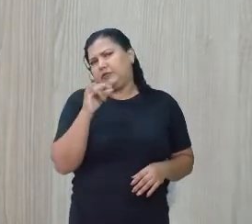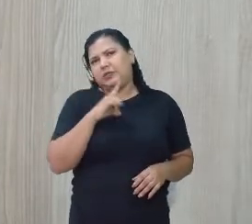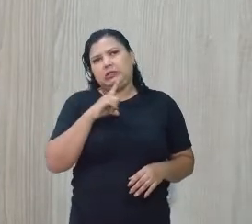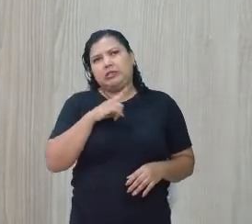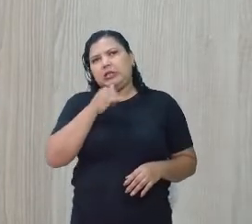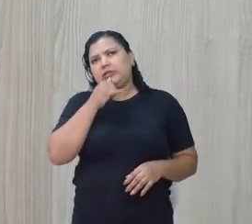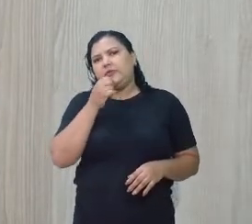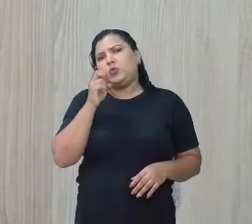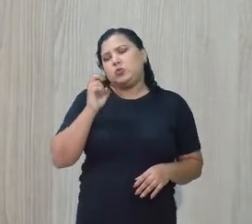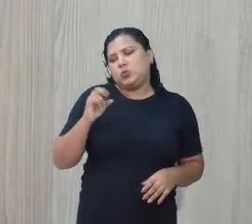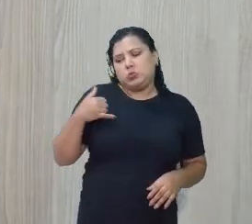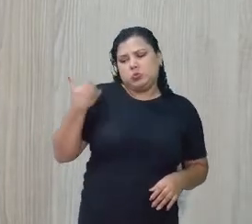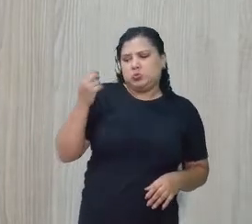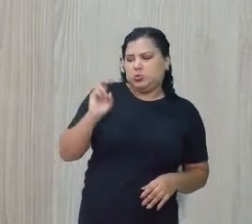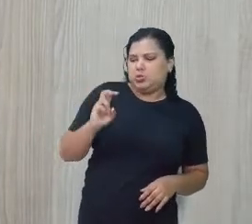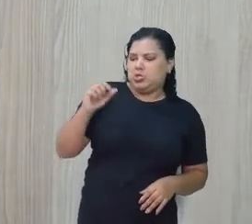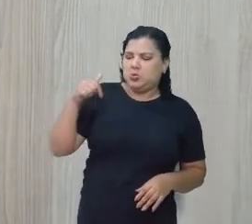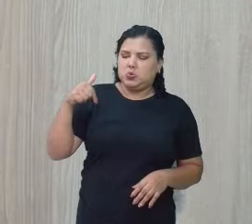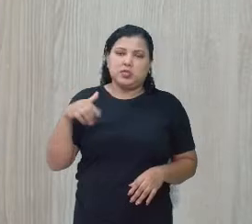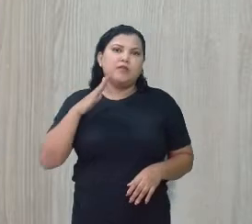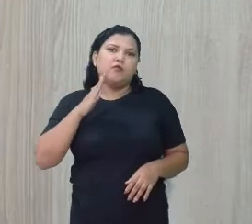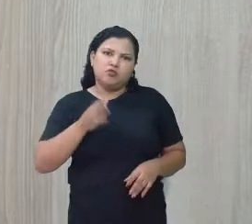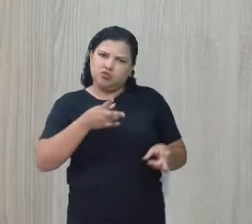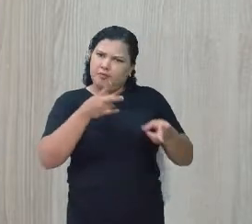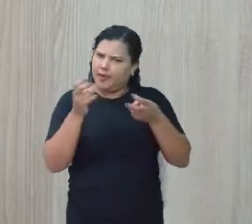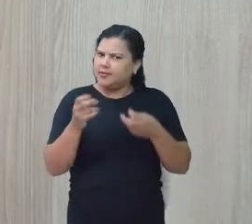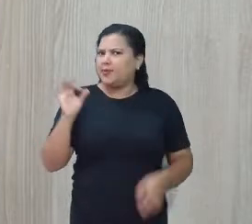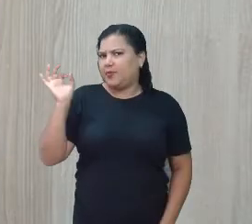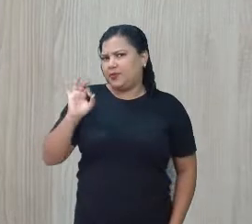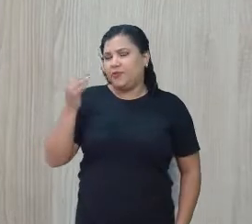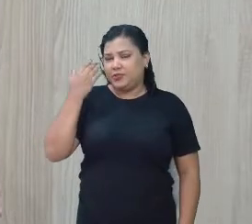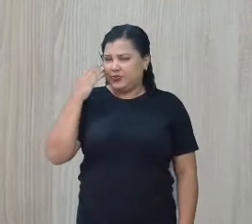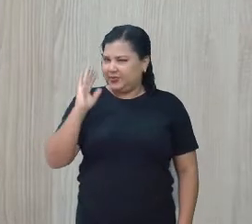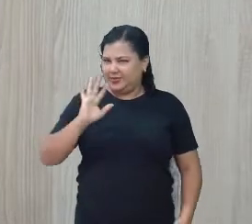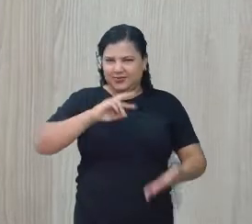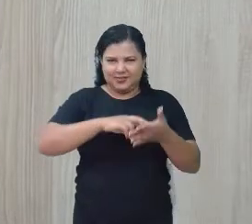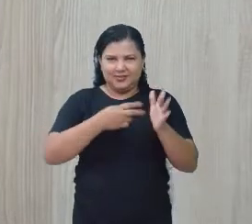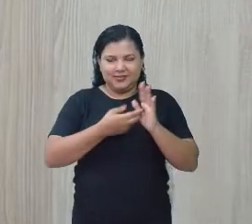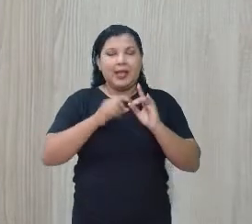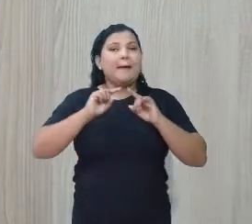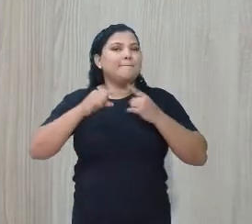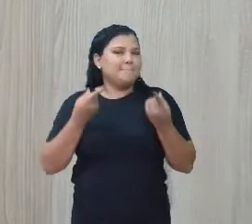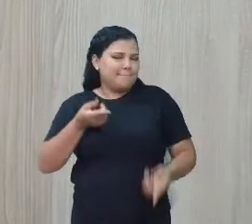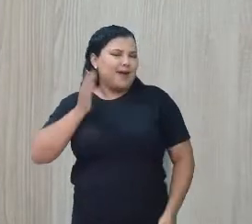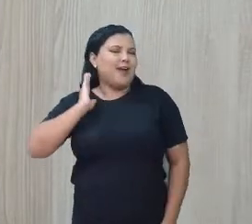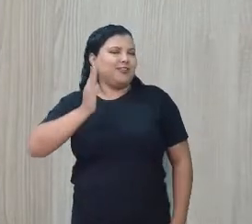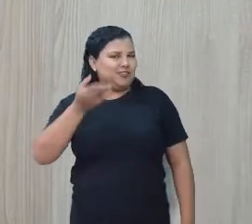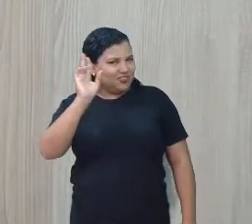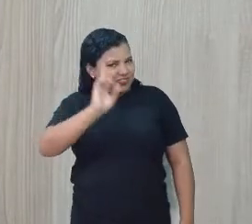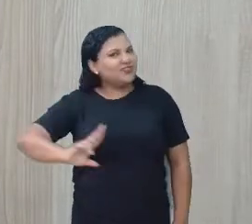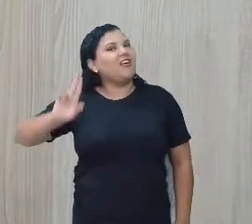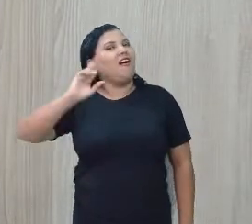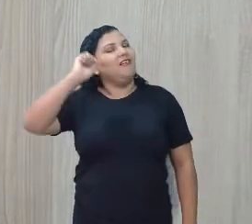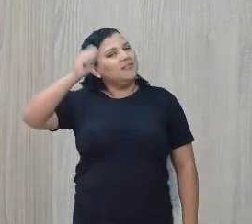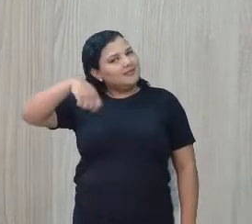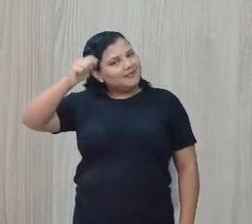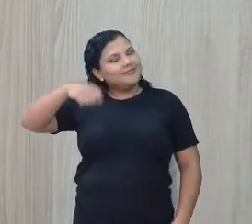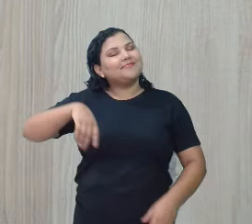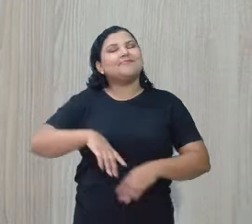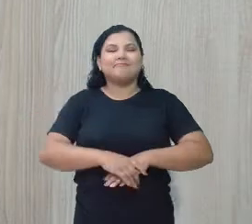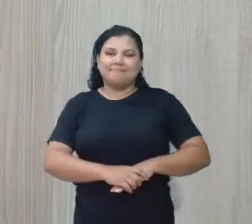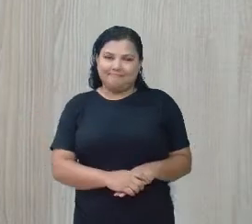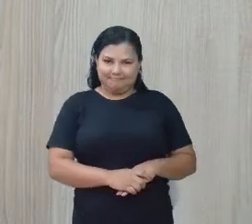6, 7 anos de idade, você já via porcentagem. Não sabia nem o que era, não tinha nem noção, certo? Mas você já